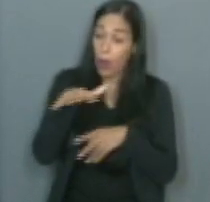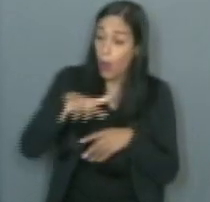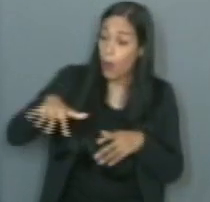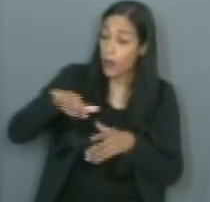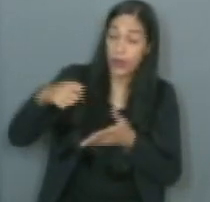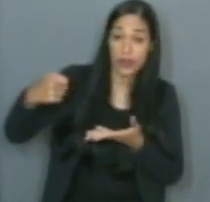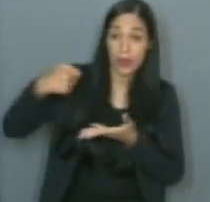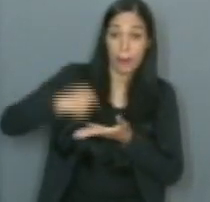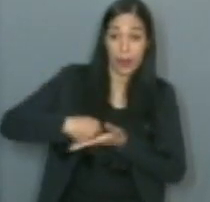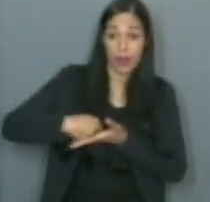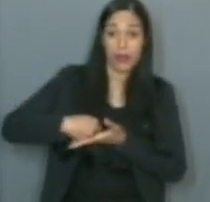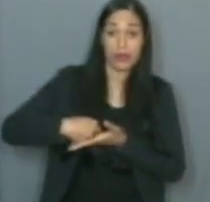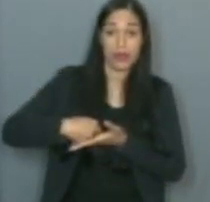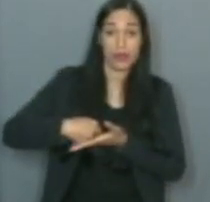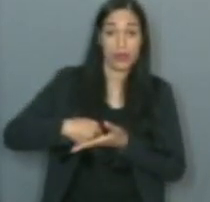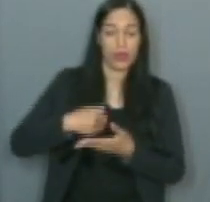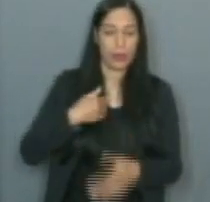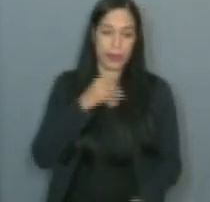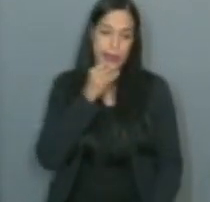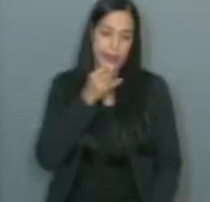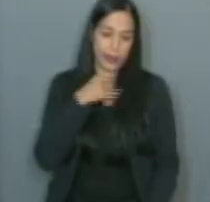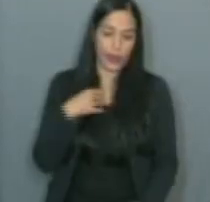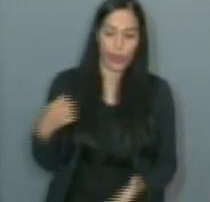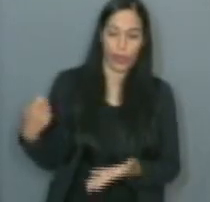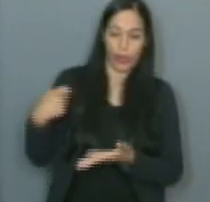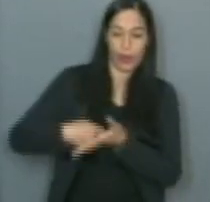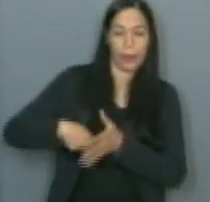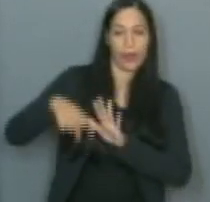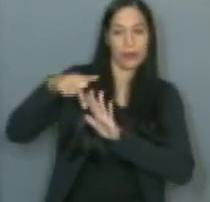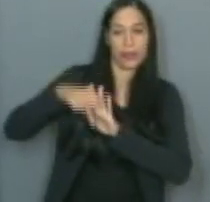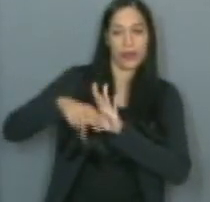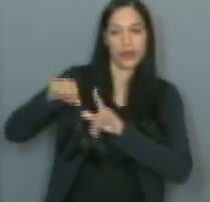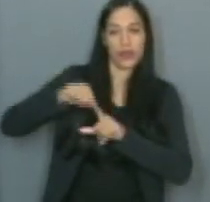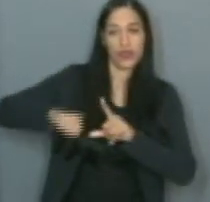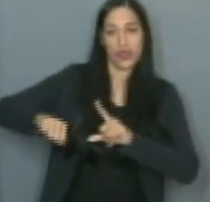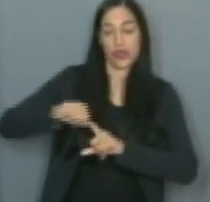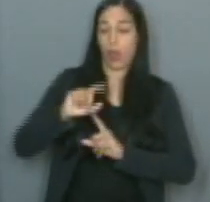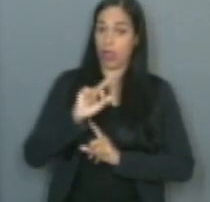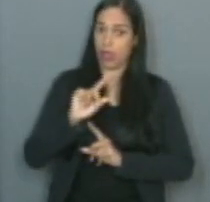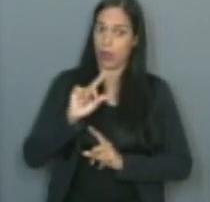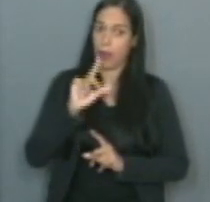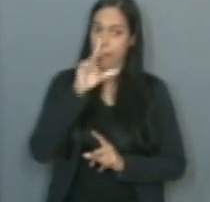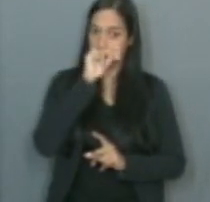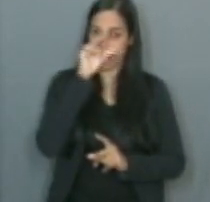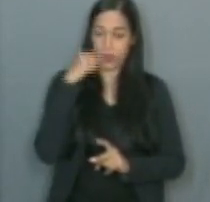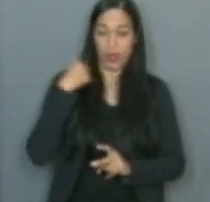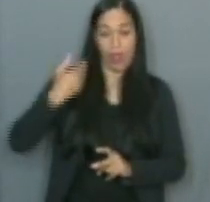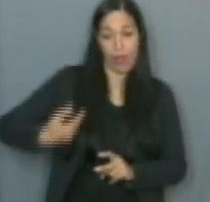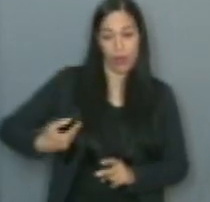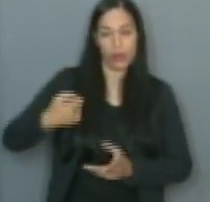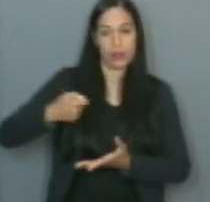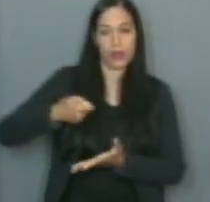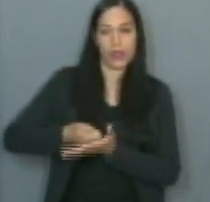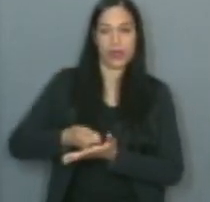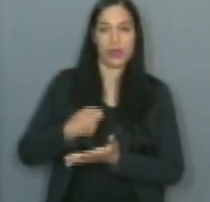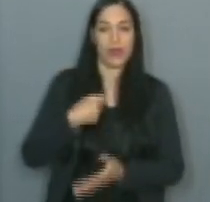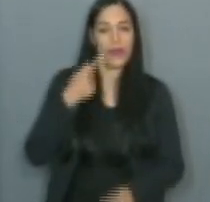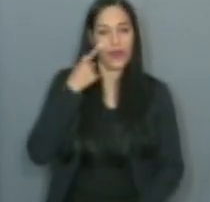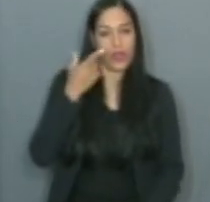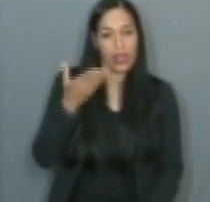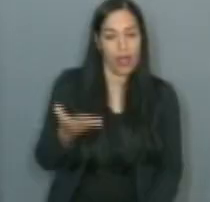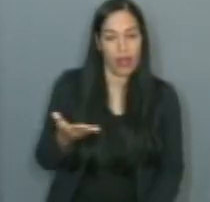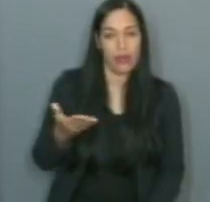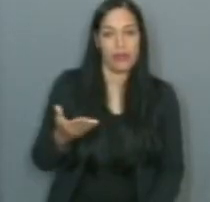pagando isso. Então tá lá, eu estou pagando esse projeto social, não é a prefeitura, sou eu que estou pagando. Eu vou lá ver, ó. Eita, tem